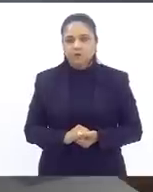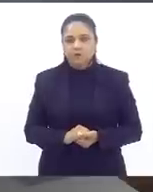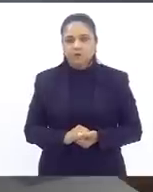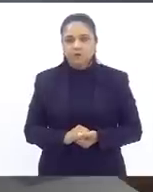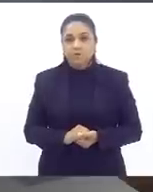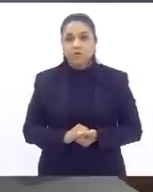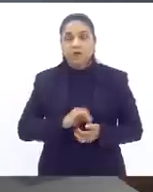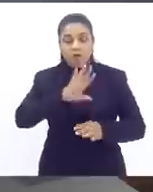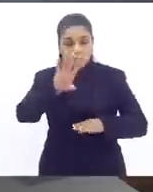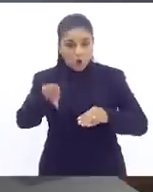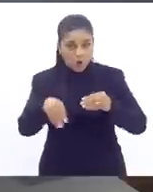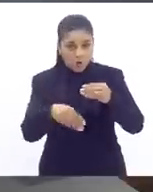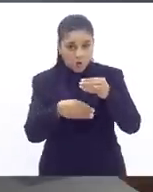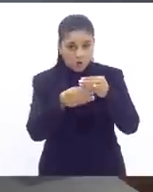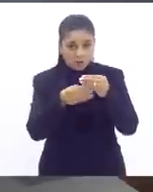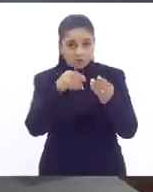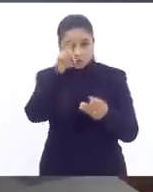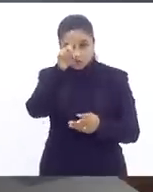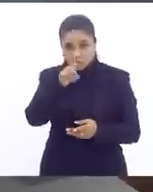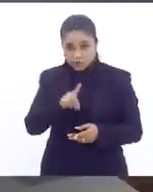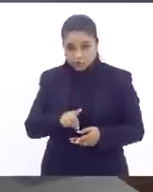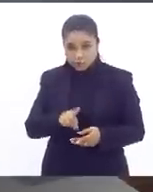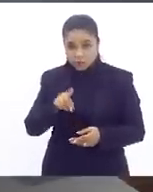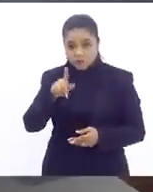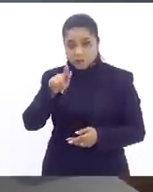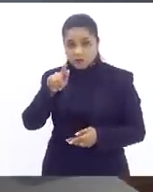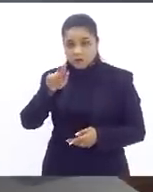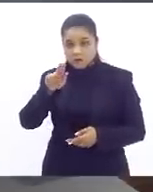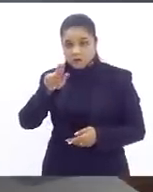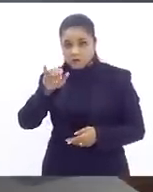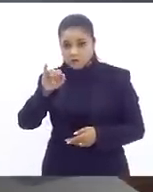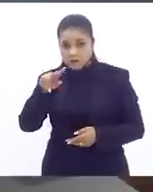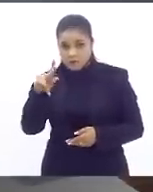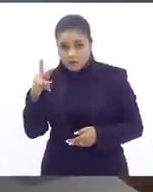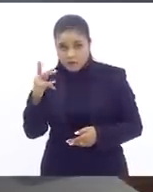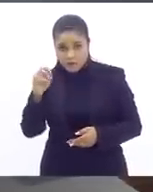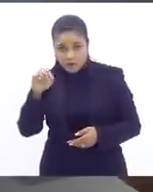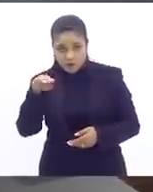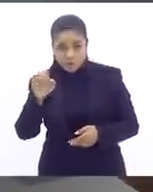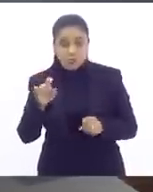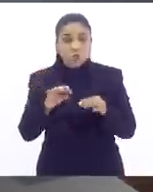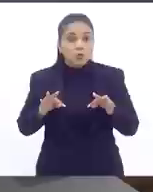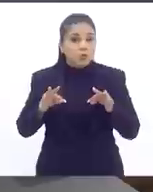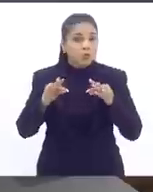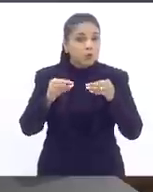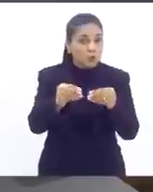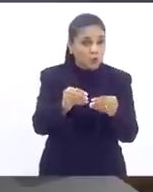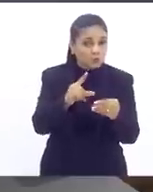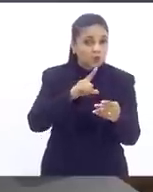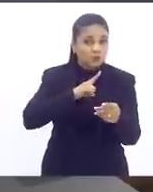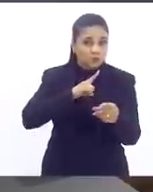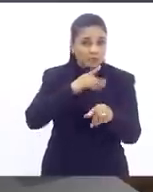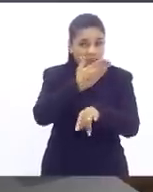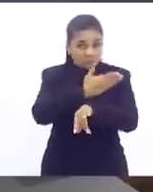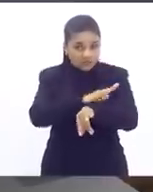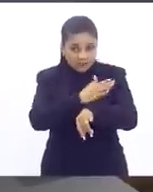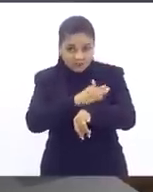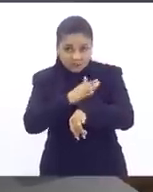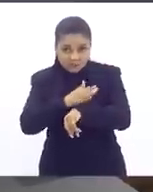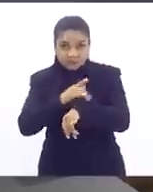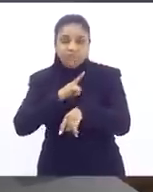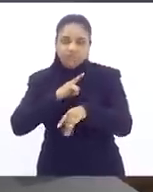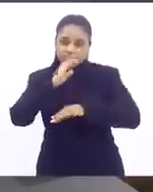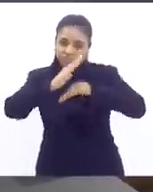complementando a fala do diretor Guilherme todos que tiveram cenário de ter estágio pois temos